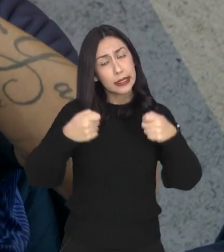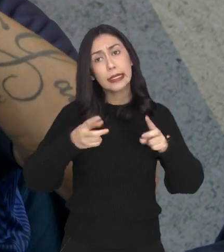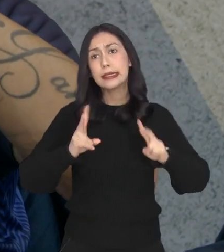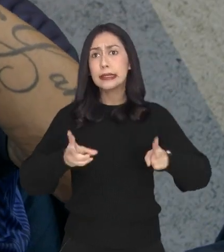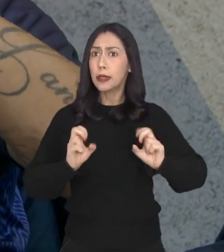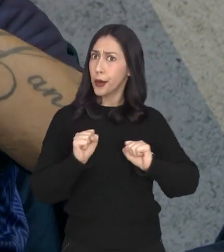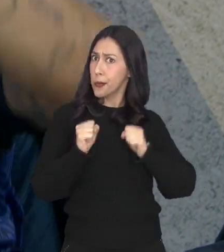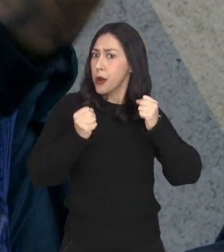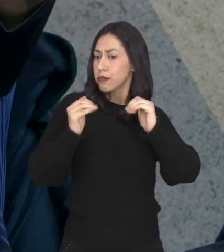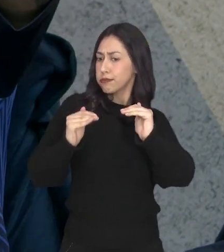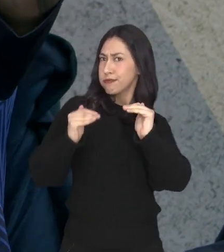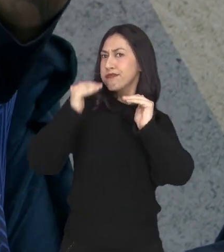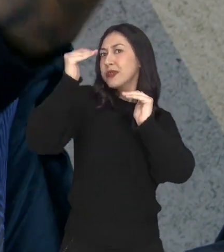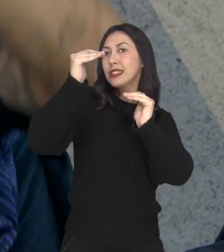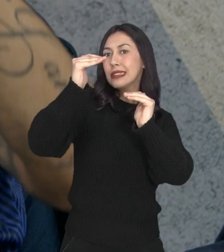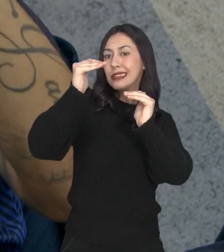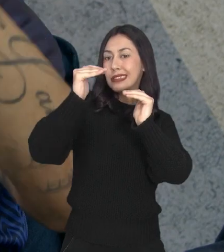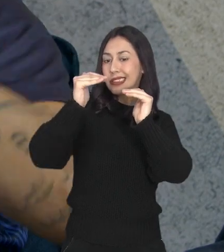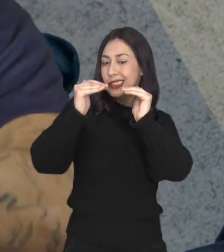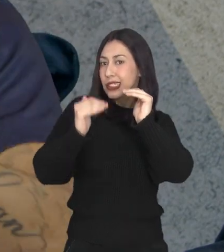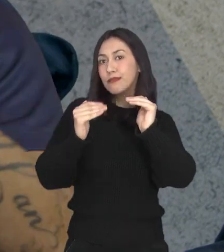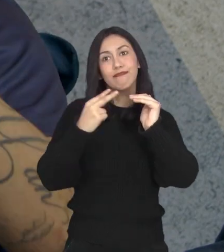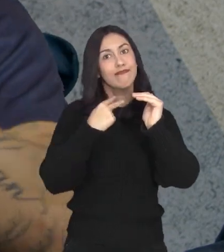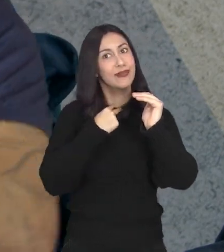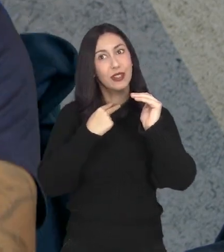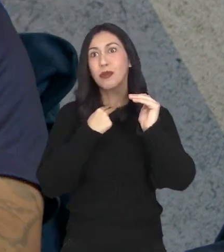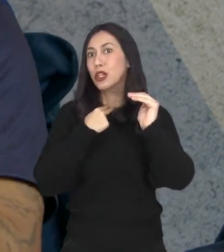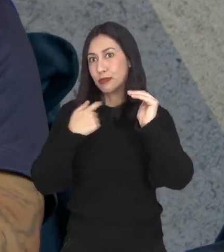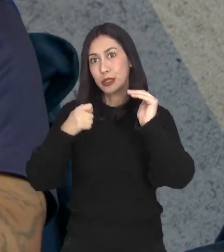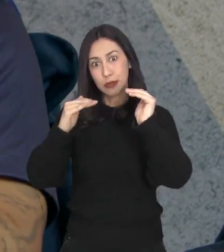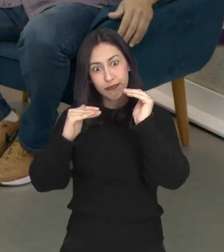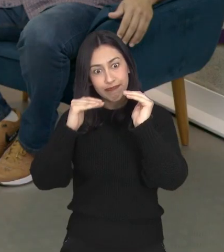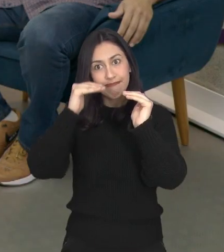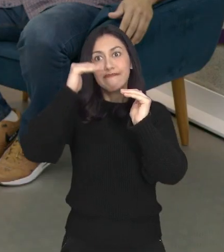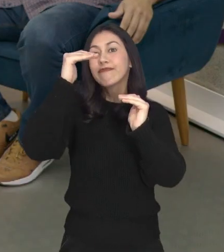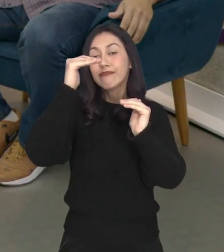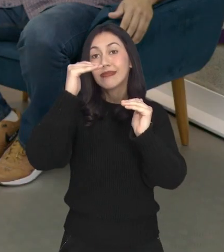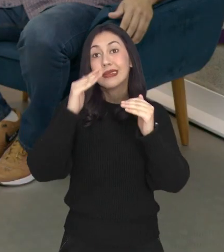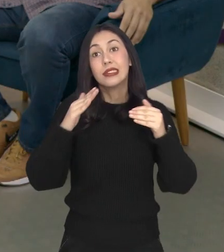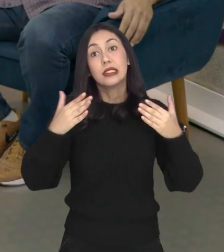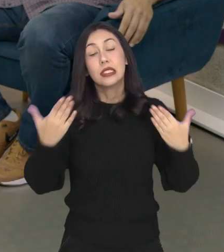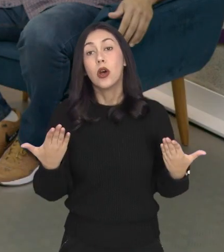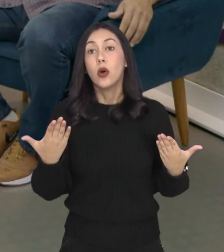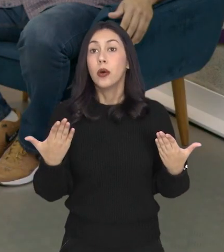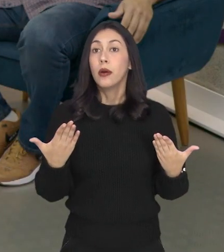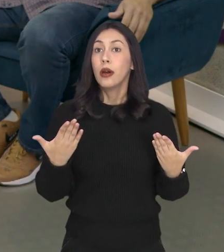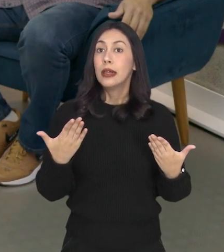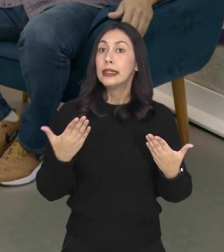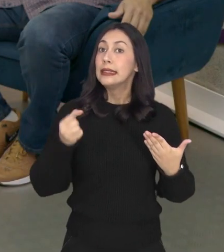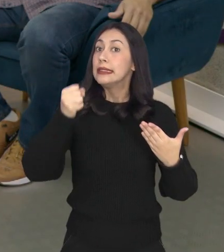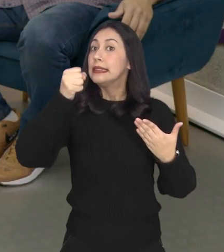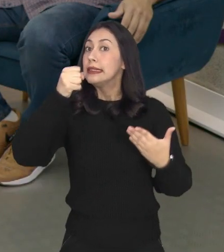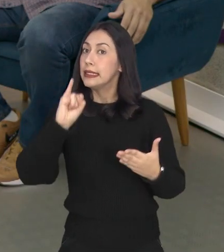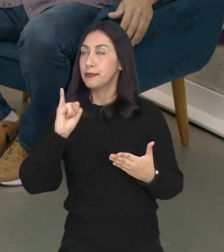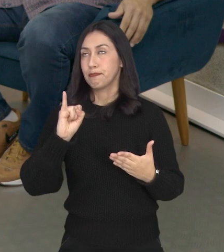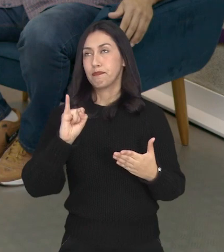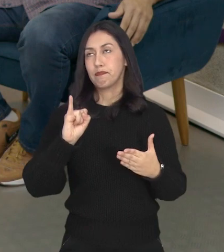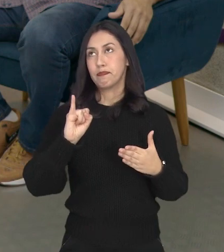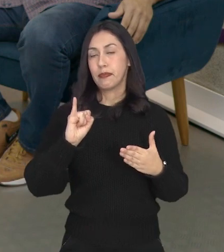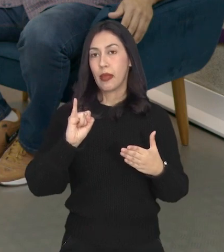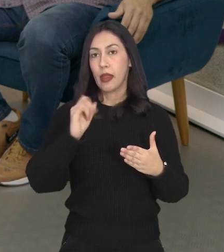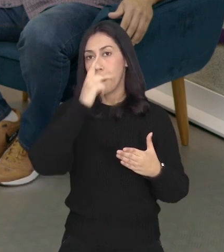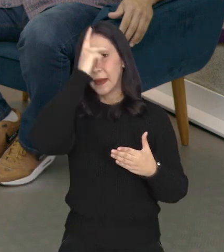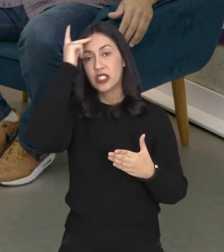padrão bom para cima, não pode nunca cair. Então, geralmente é alto rendimento. Então, o que